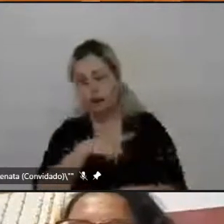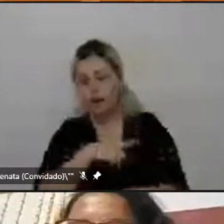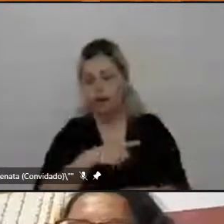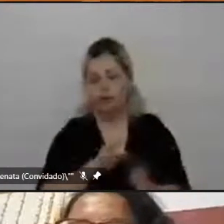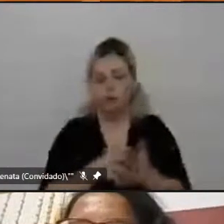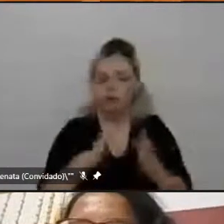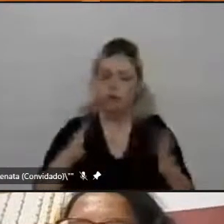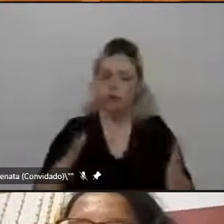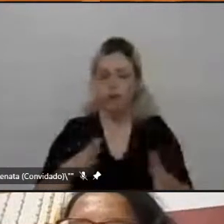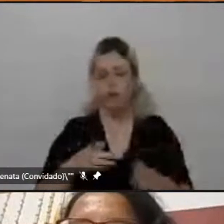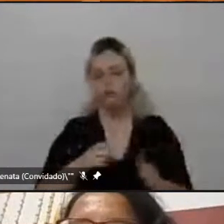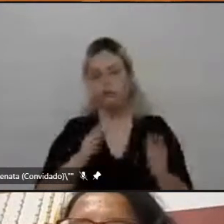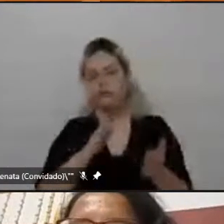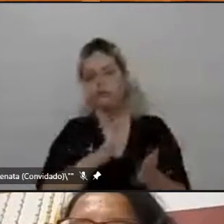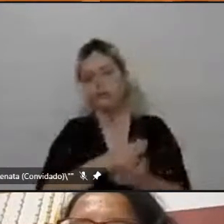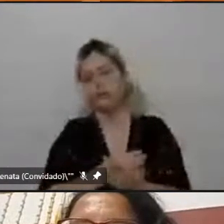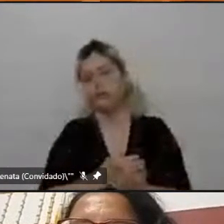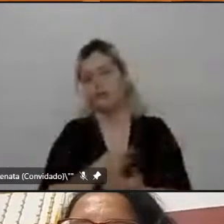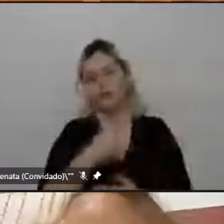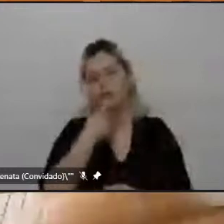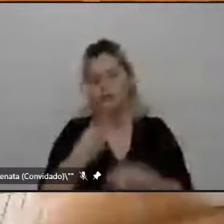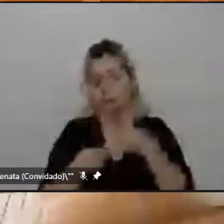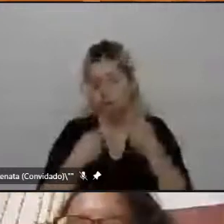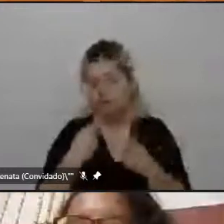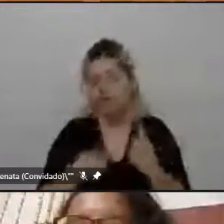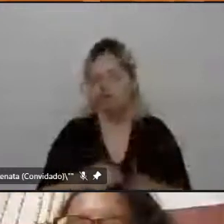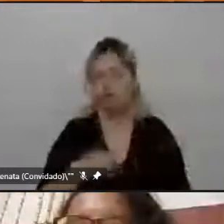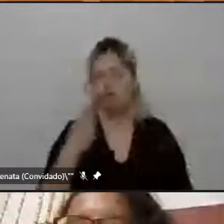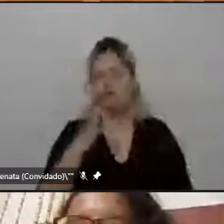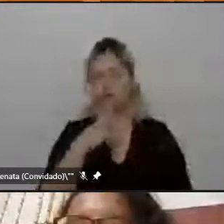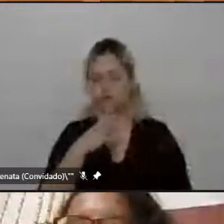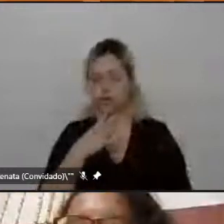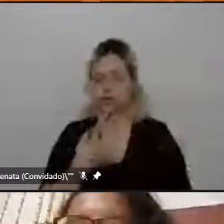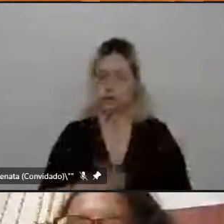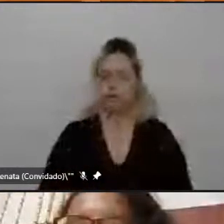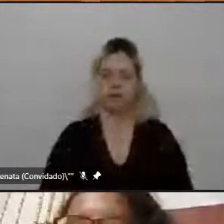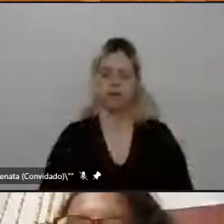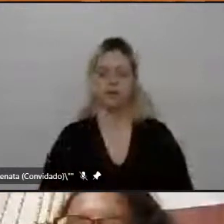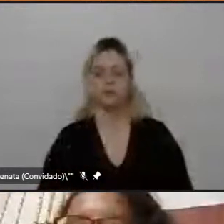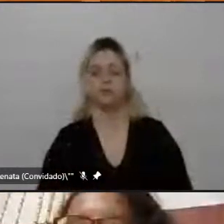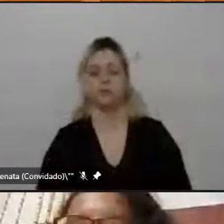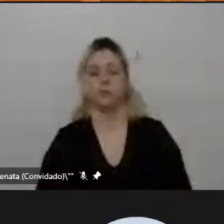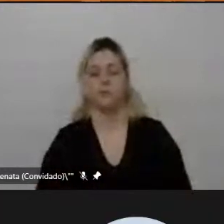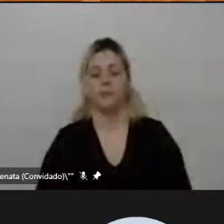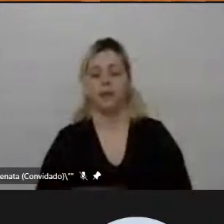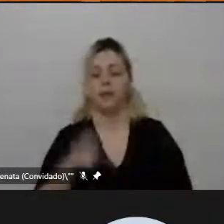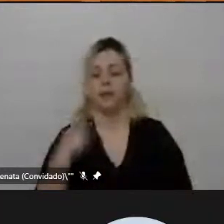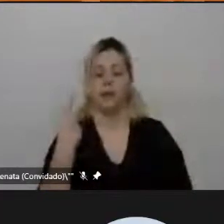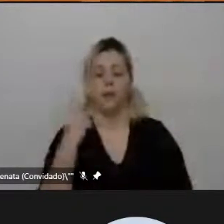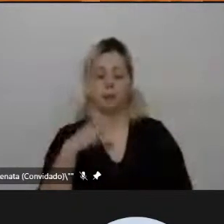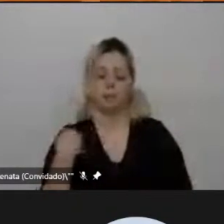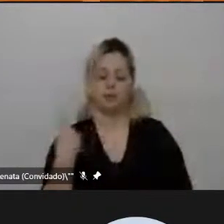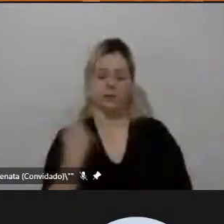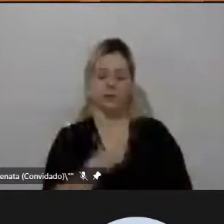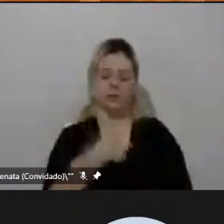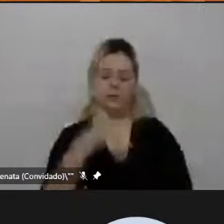fala, foi muito rico conhecimento, né? E mostrando coisas nossas próximas